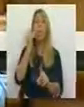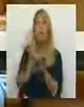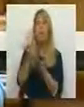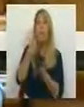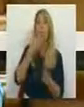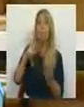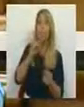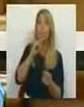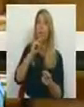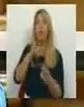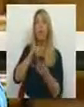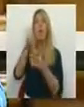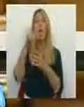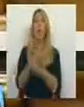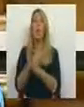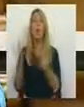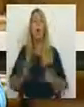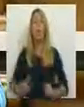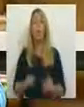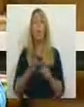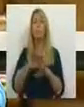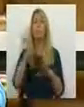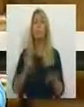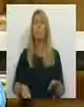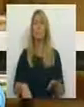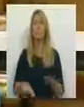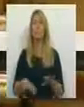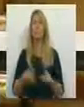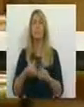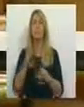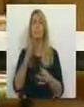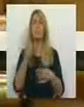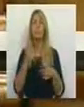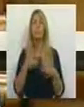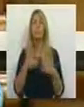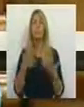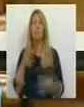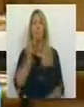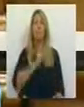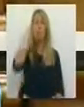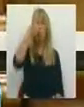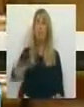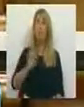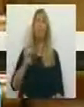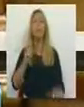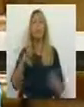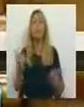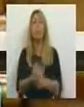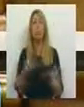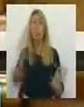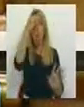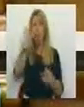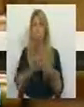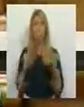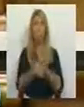resolução nesta Assembleia, na Assembleia Legislativa da Madeira, também sobre a utilização dos meios aéreos. Senhora Ministra, o que eu vou mudar de opinião em relação à